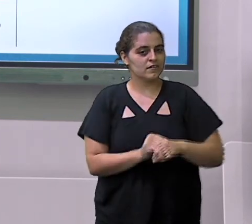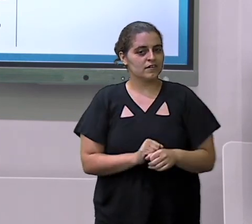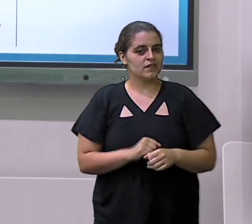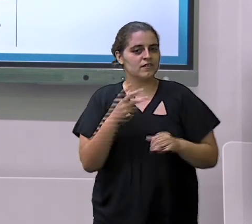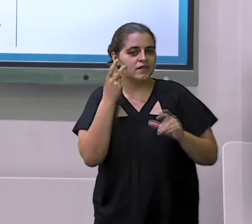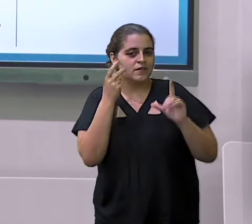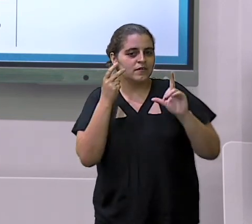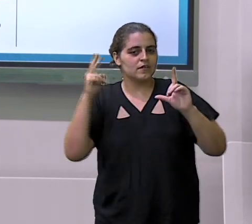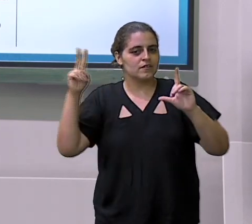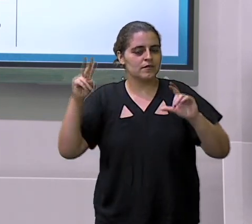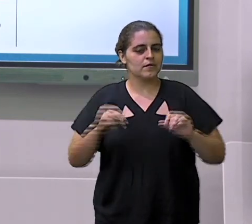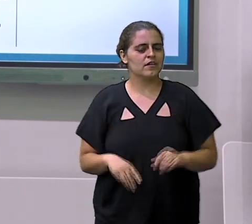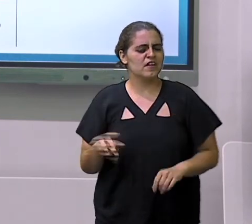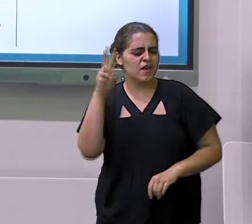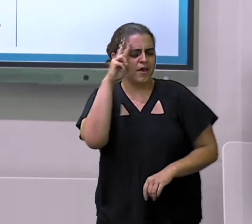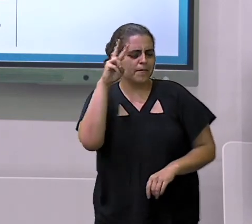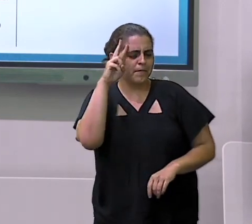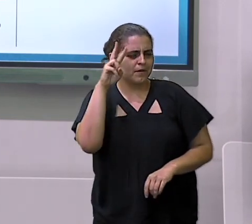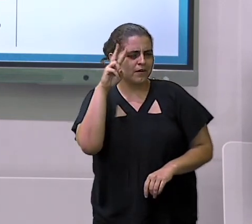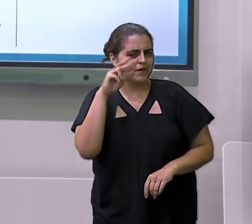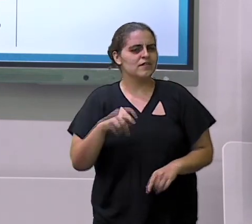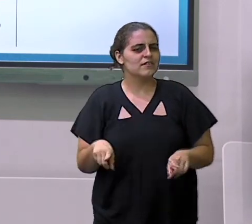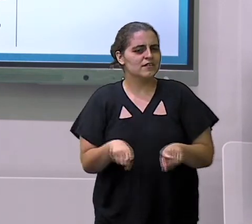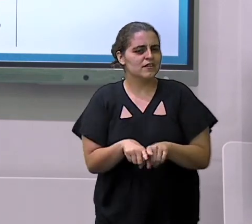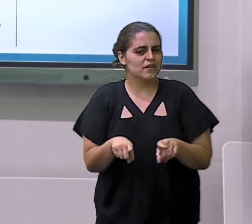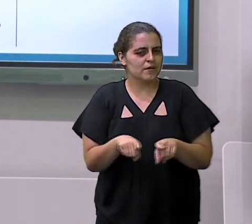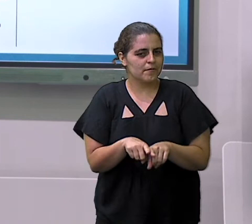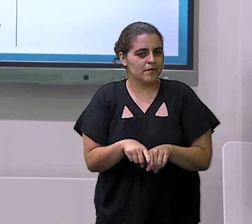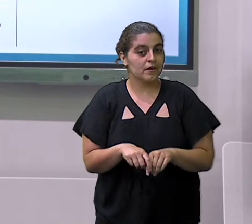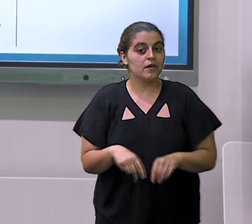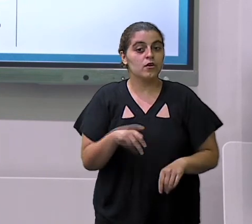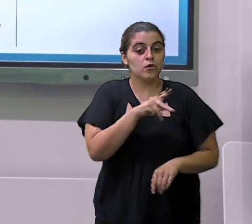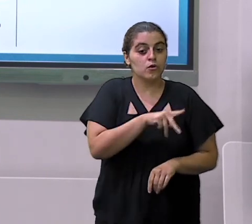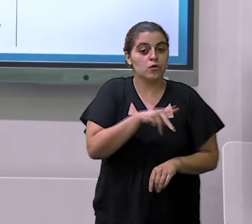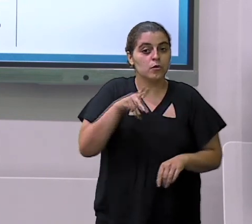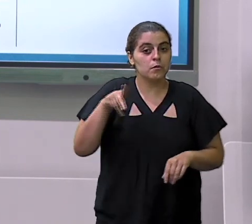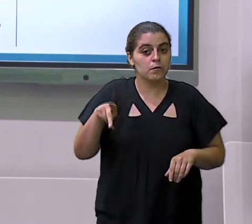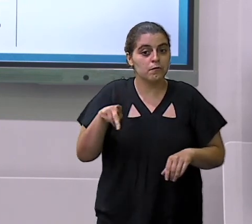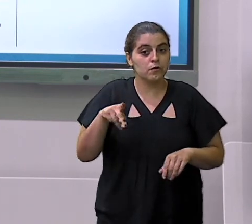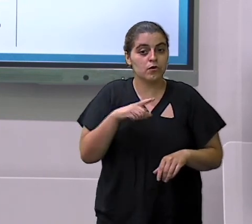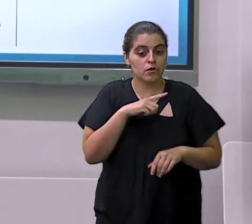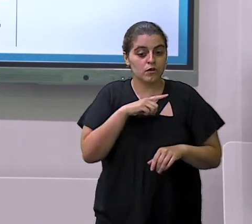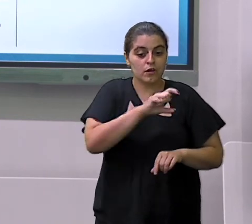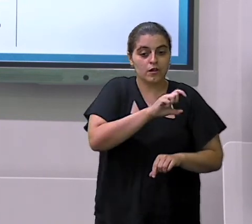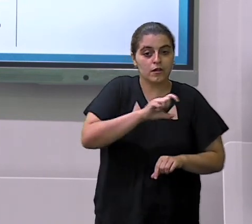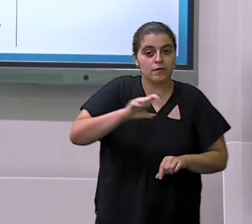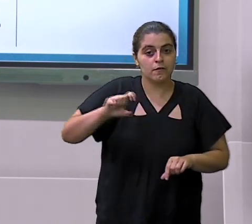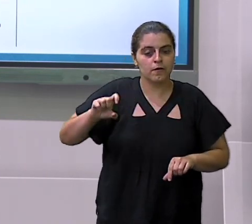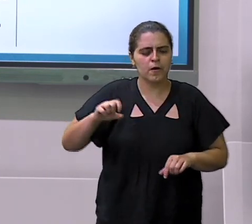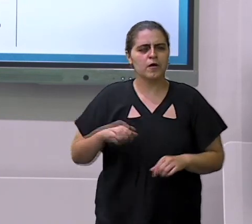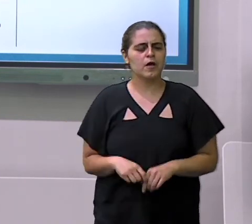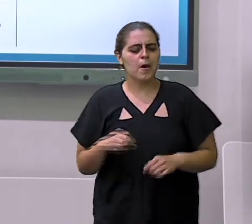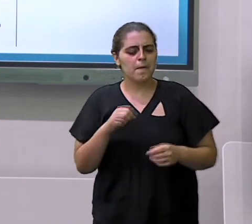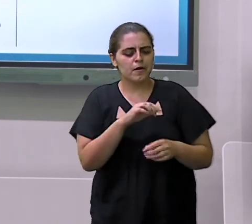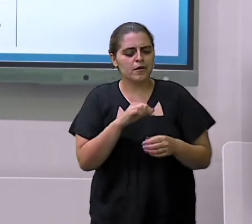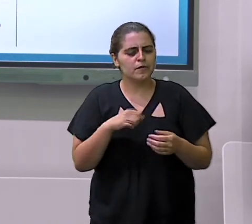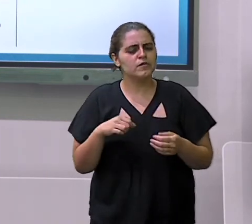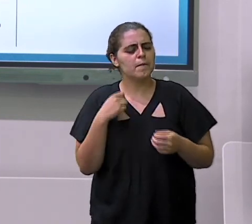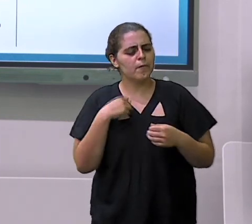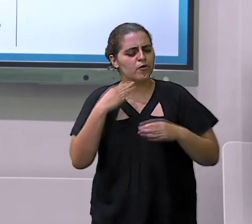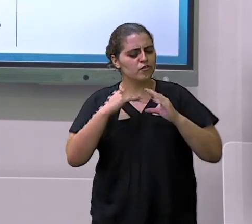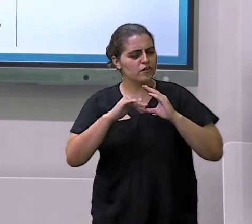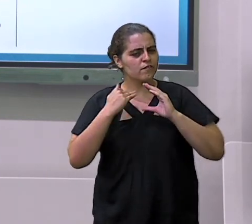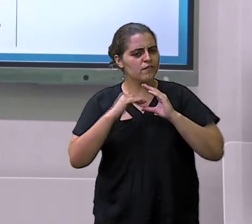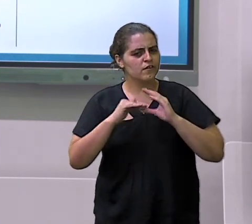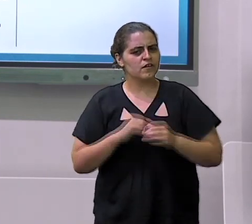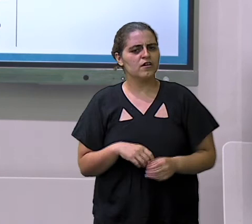para lá. E lembrando que o seu professor está naquela barra chamada Fórum. Ali você pode deixar suas dúvidas que ele irá